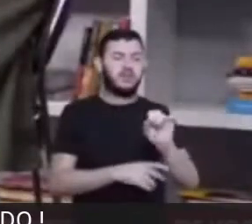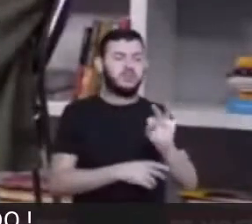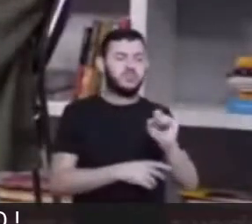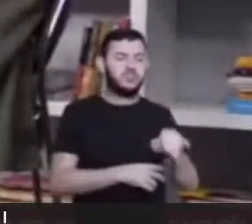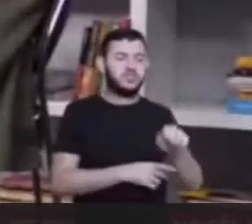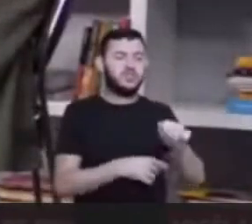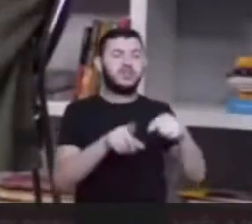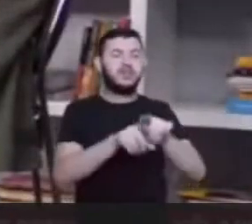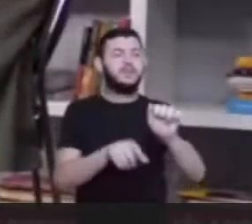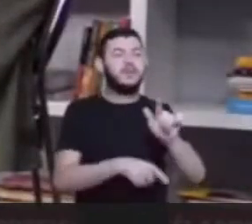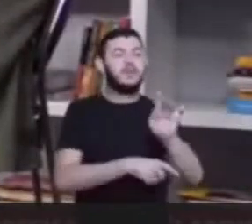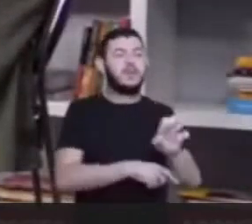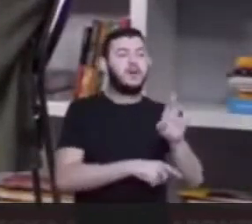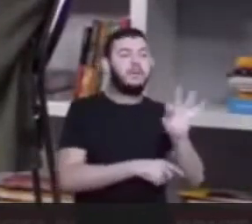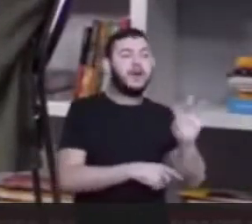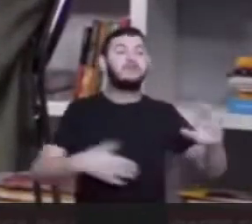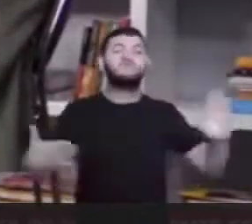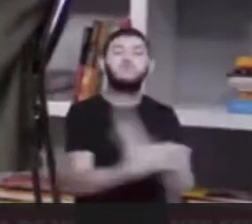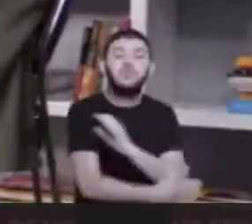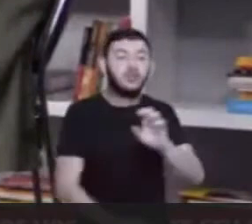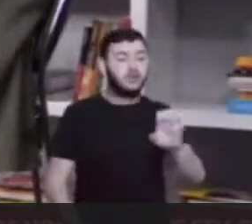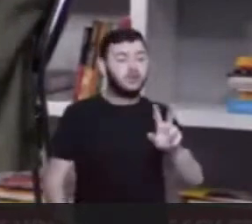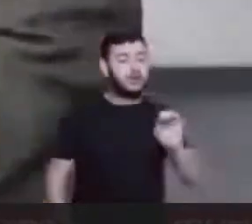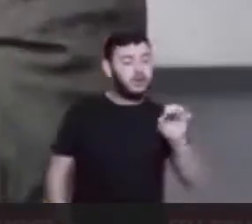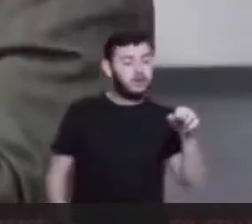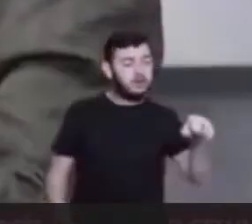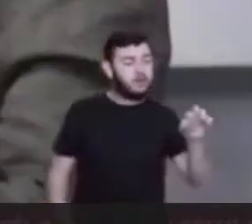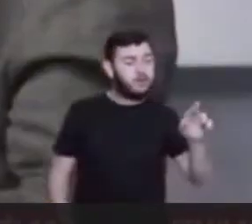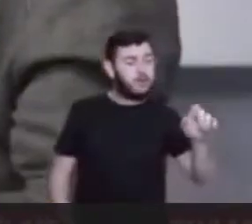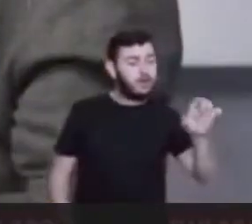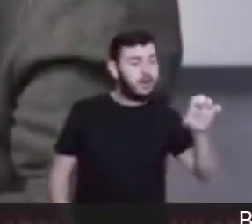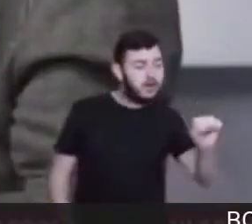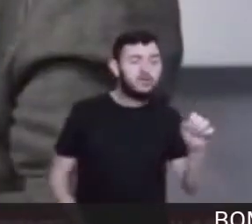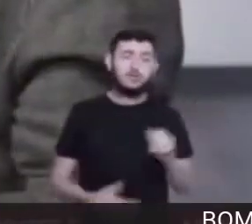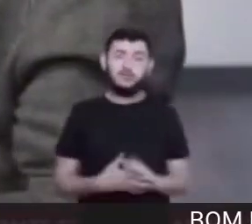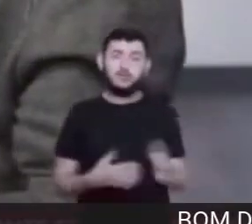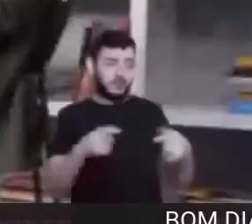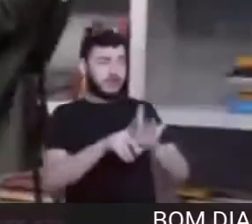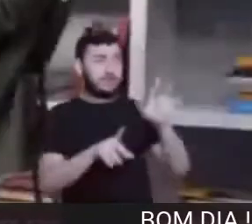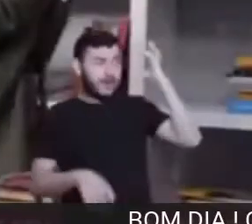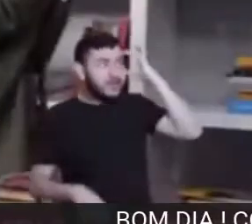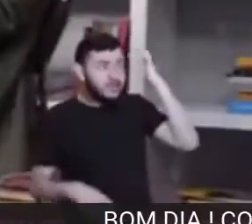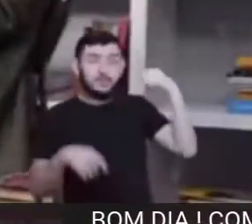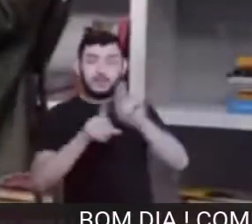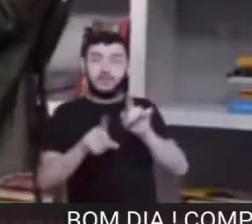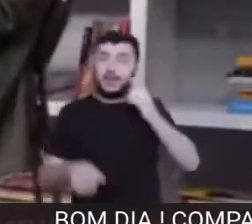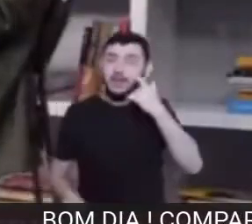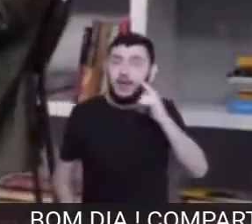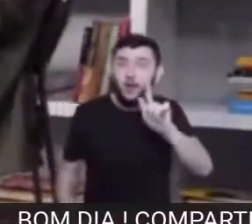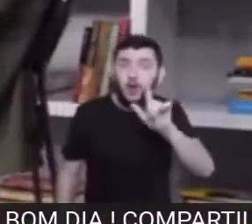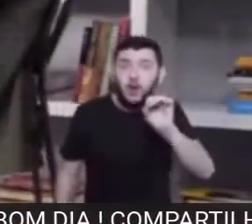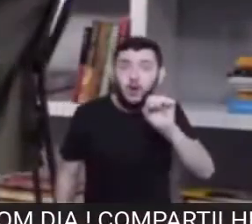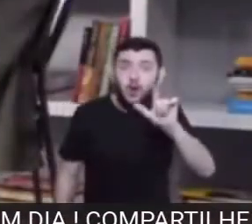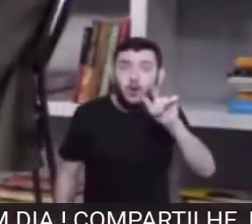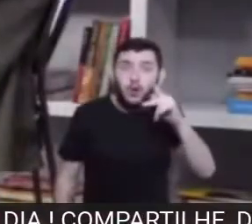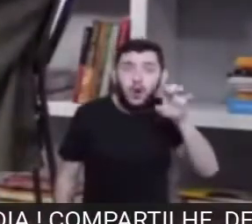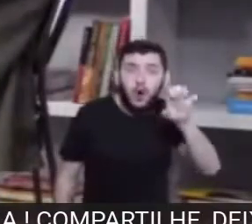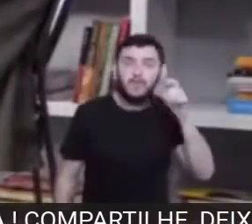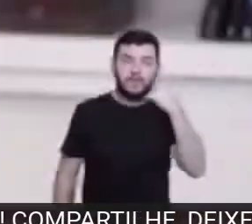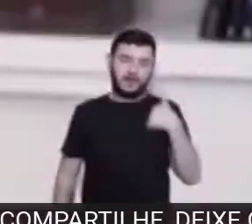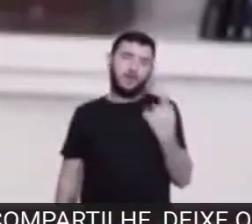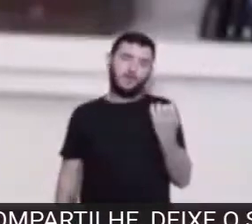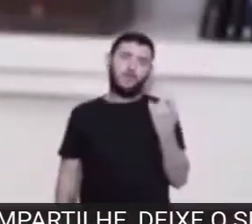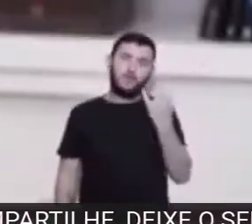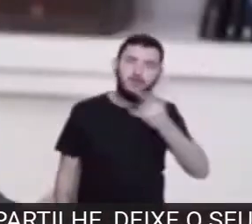Morales. Pela Dilma também, hein? E pelo golpe que... Não, e pelo golpe. É que o Brasil amanhã tem que falar por último.